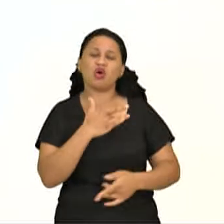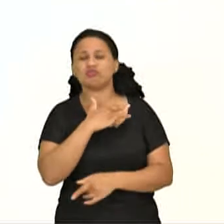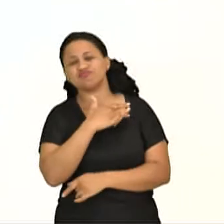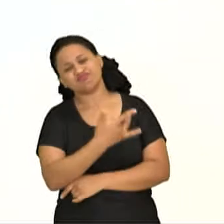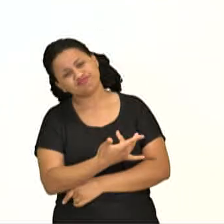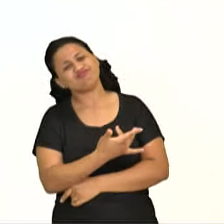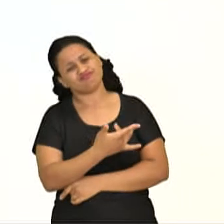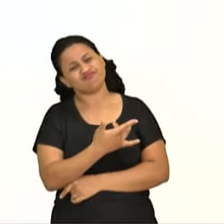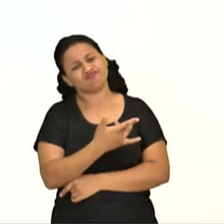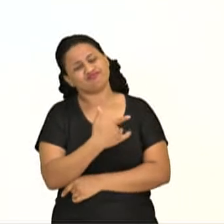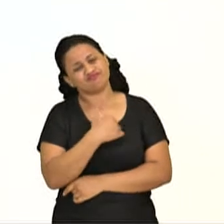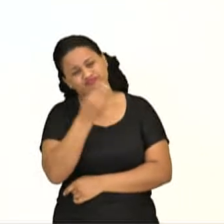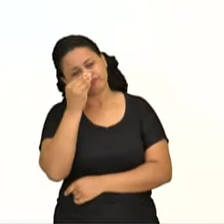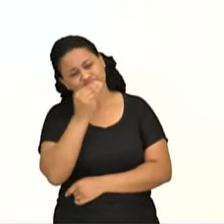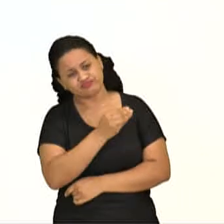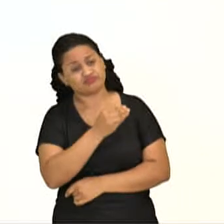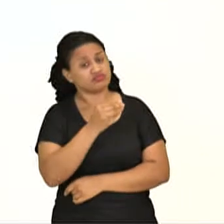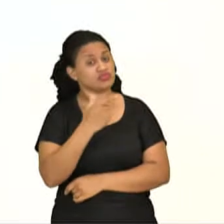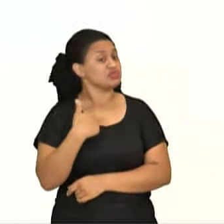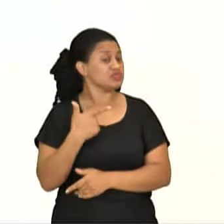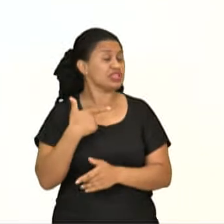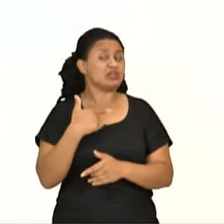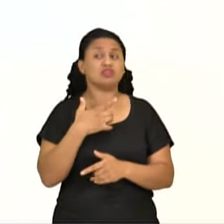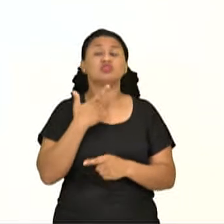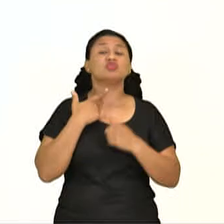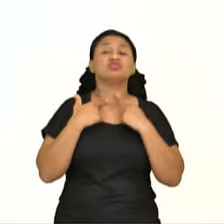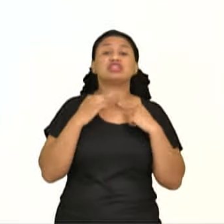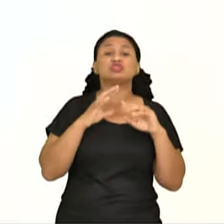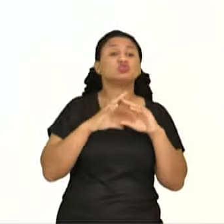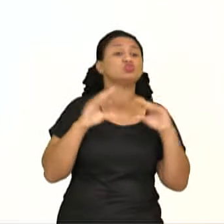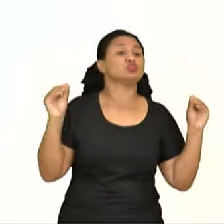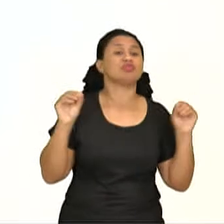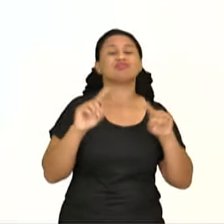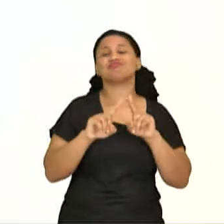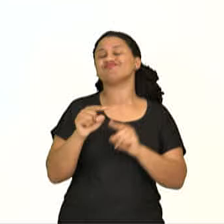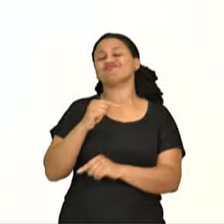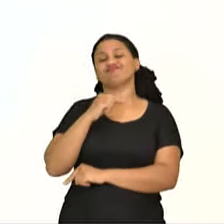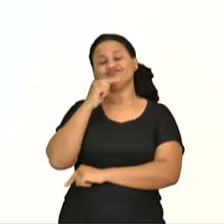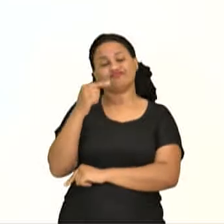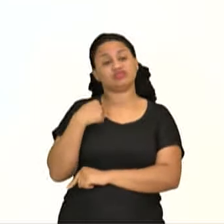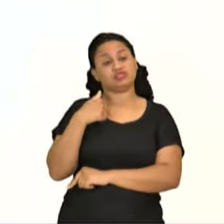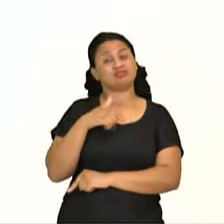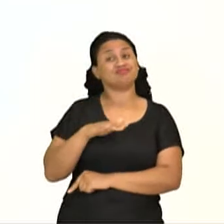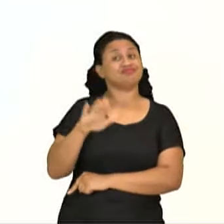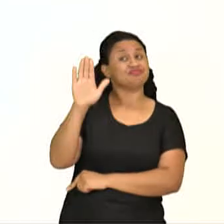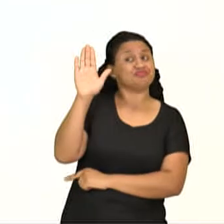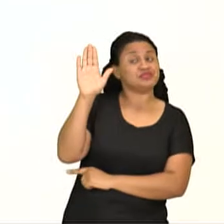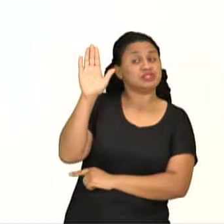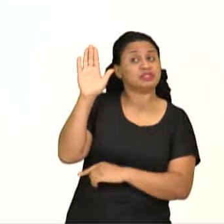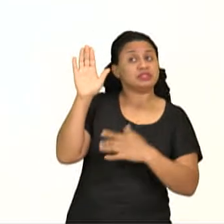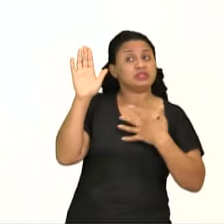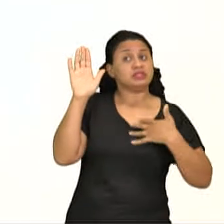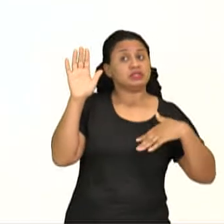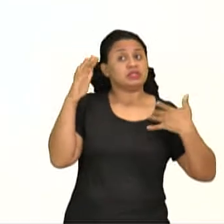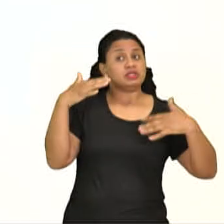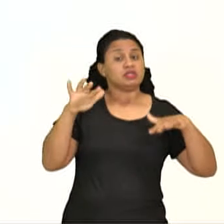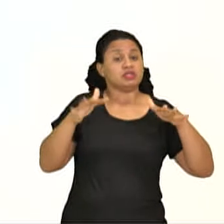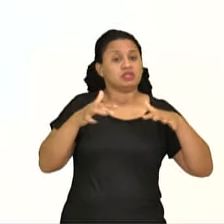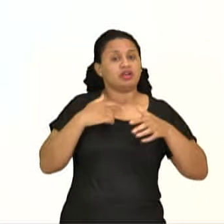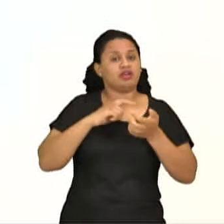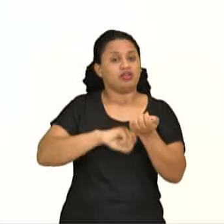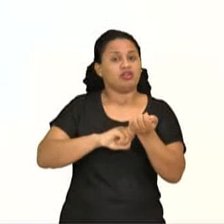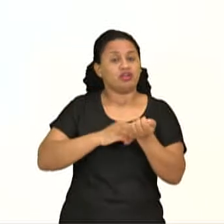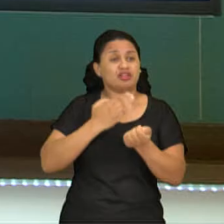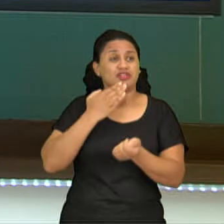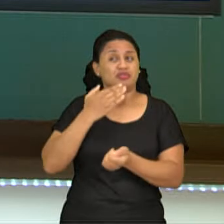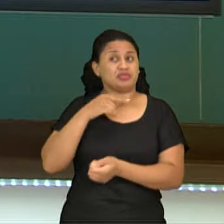desprezo. Quis sumir, evaporar, não pude. Apenas pude levantar a mão suada e trêmula,